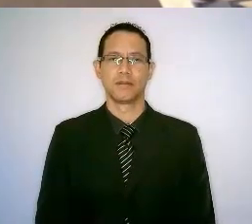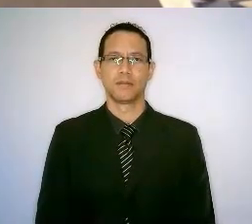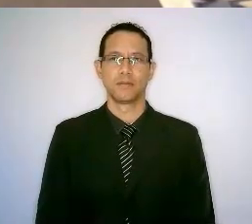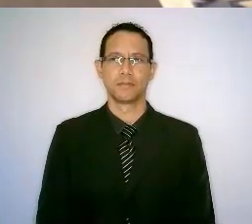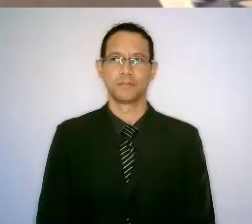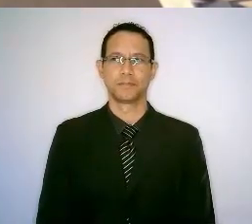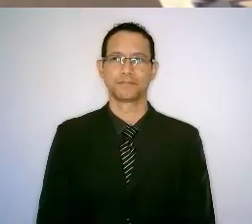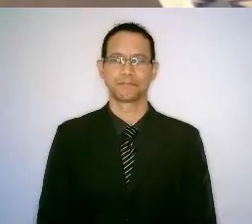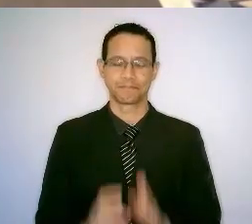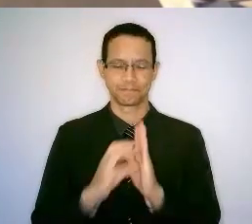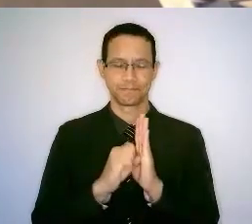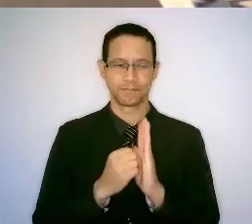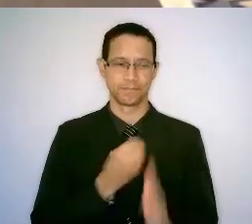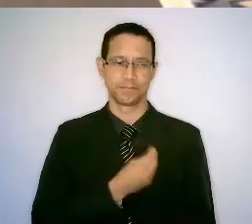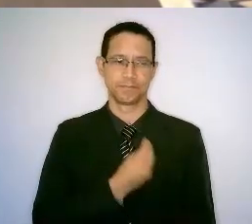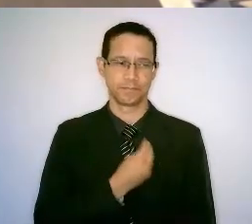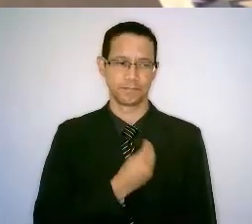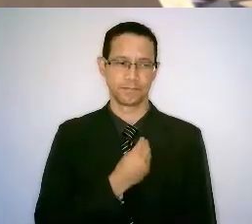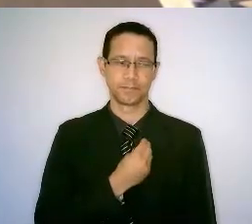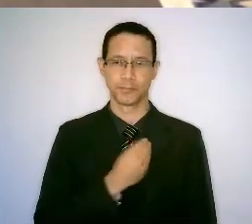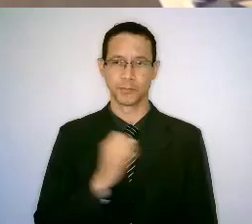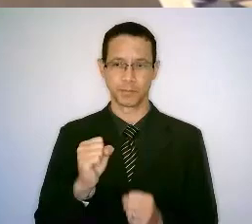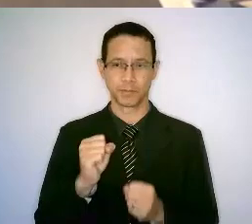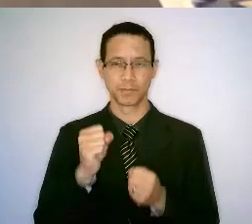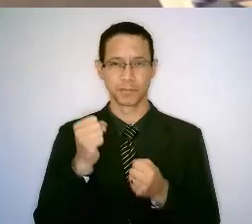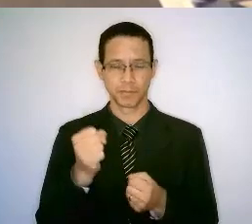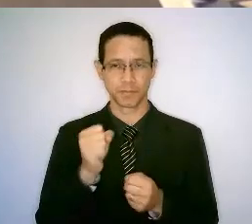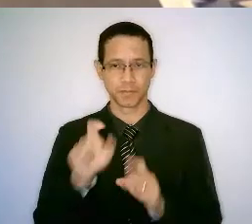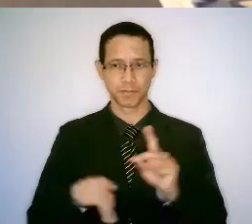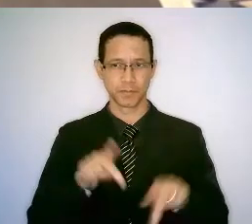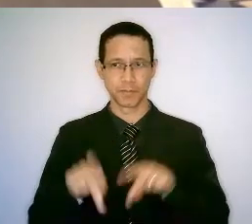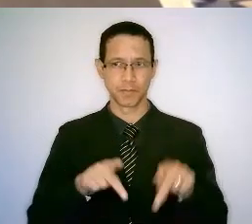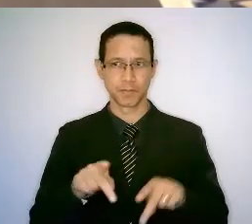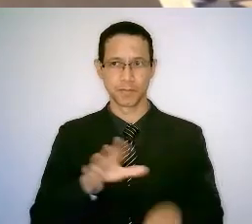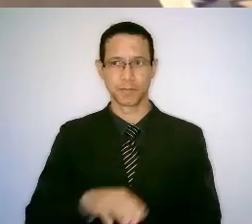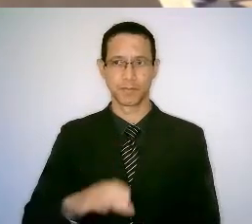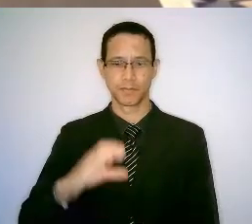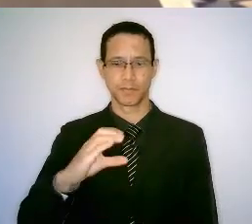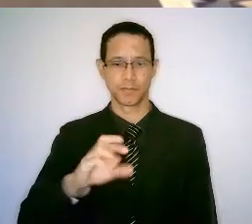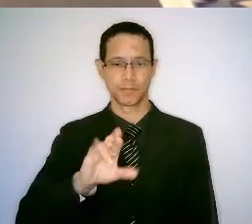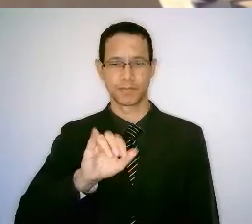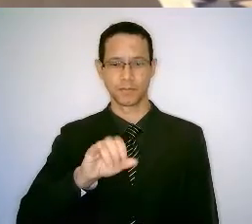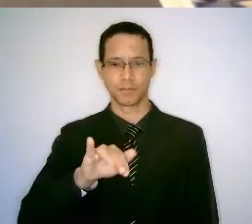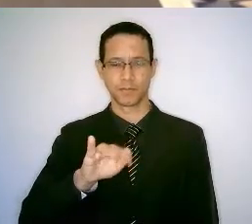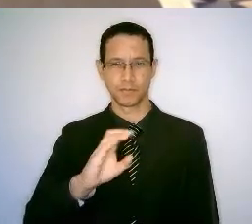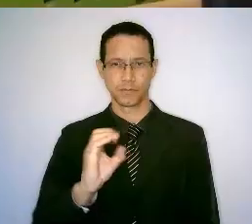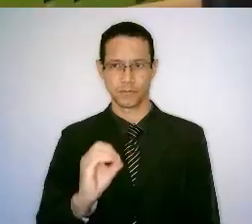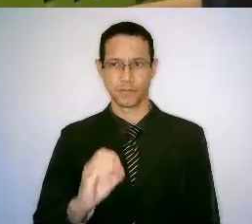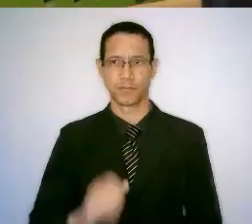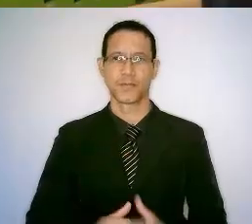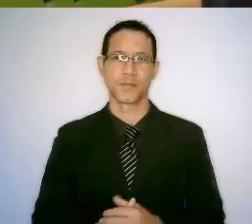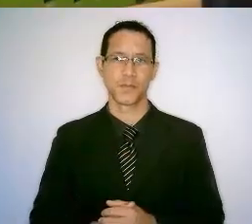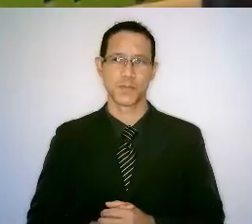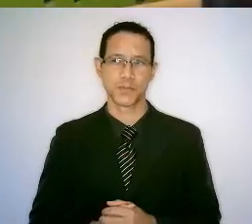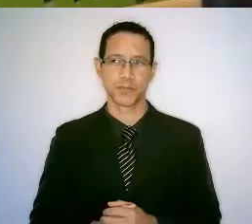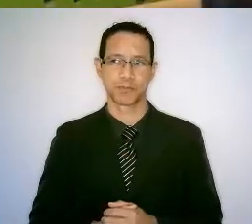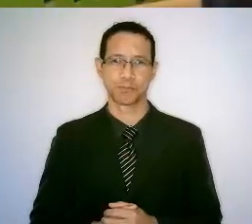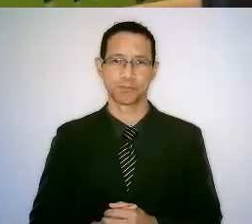Registrar a presença do Defensor Público-Geral do Estado, Dr. Cristiano Gadelha, e já